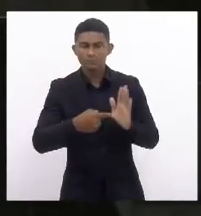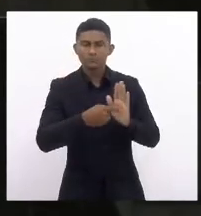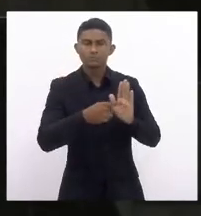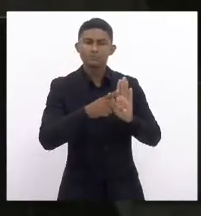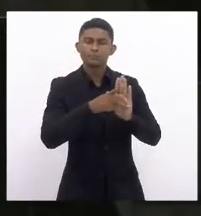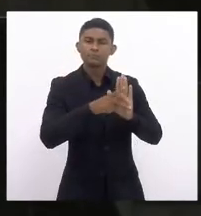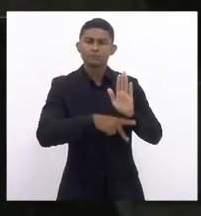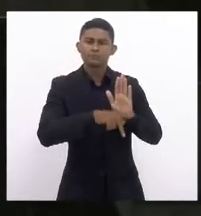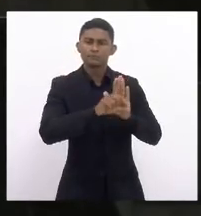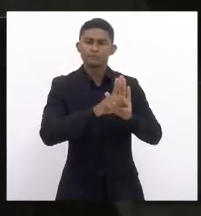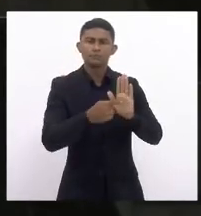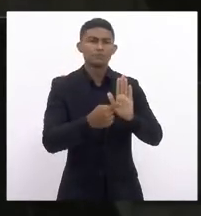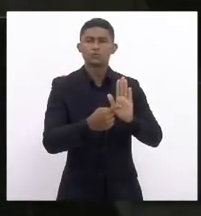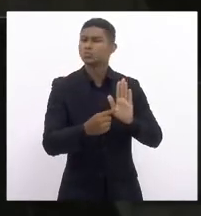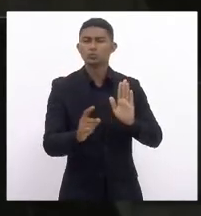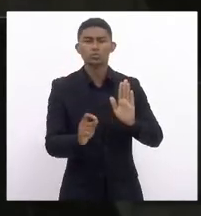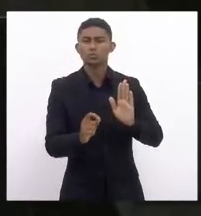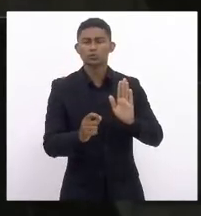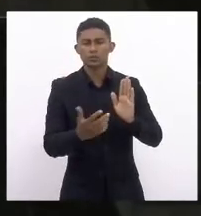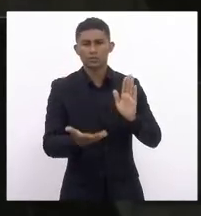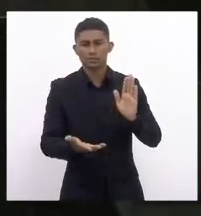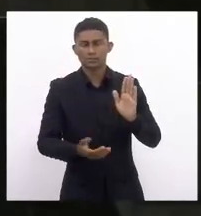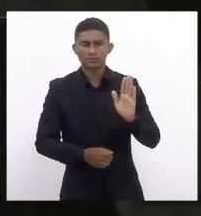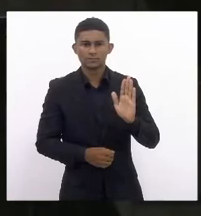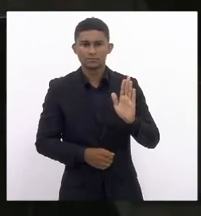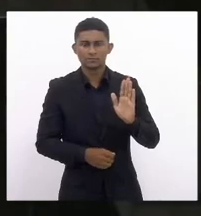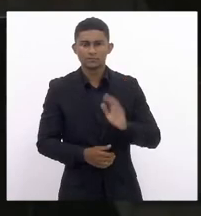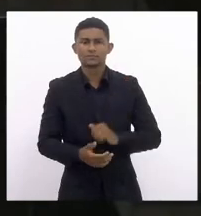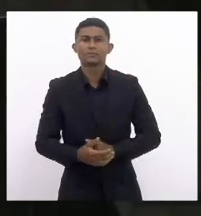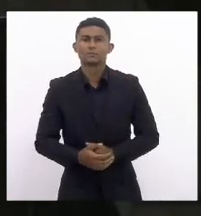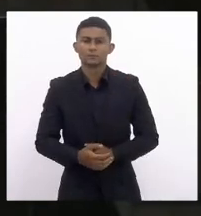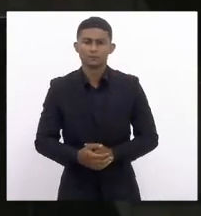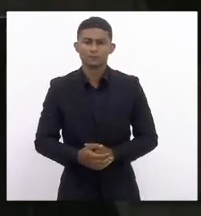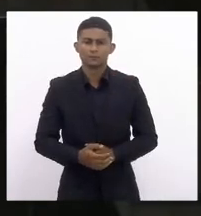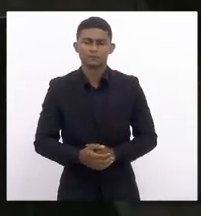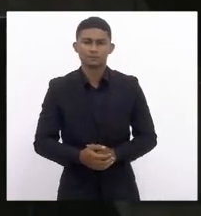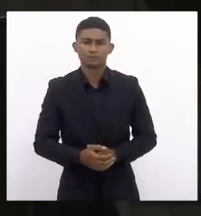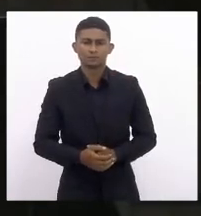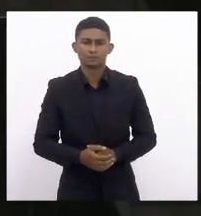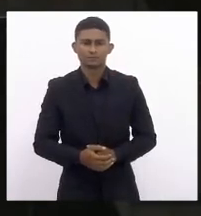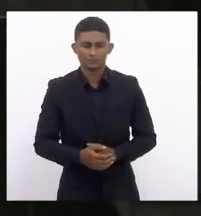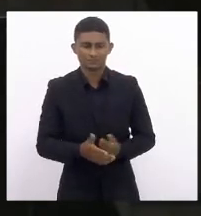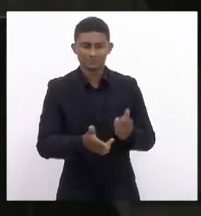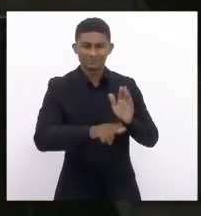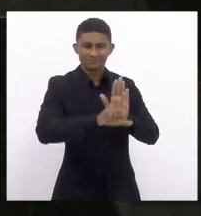projeto de lei trata de alterar a Lei